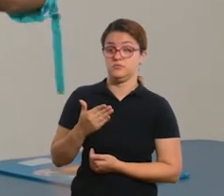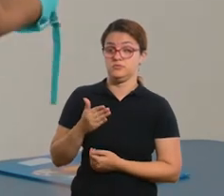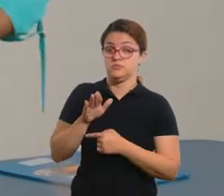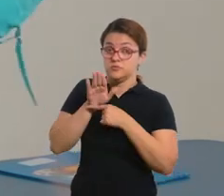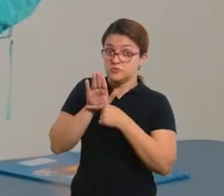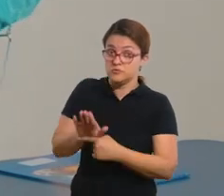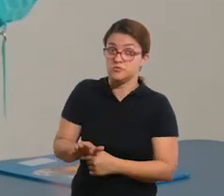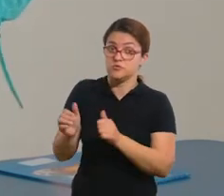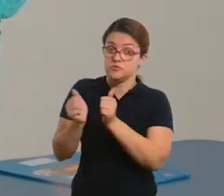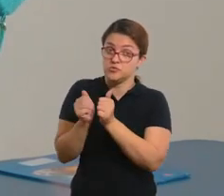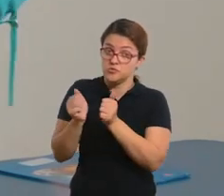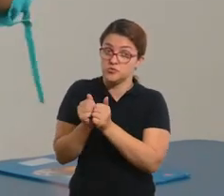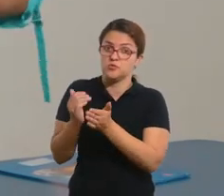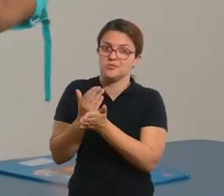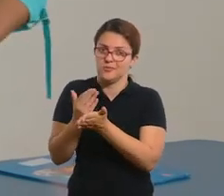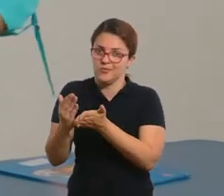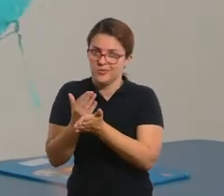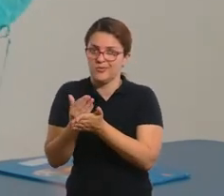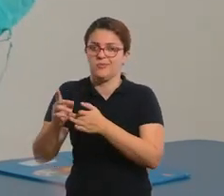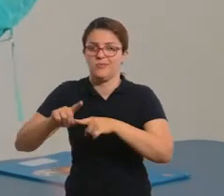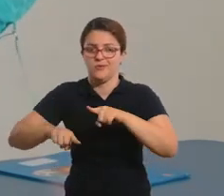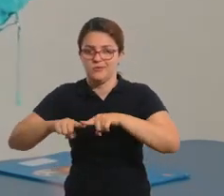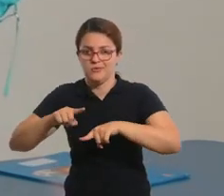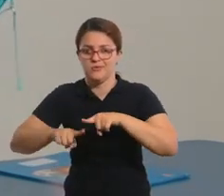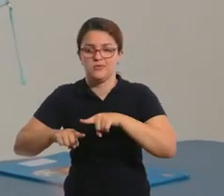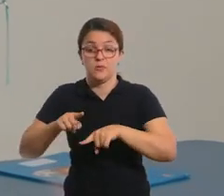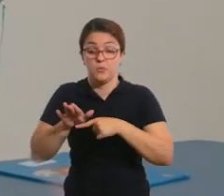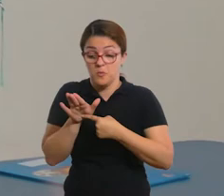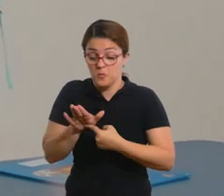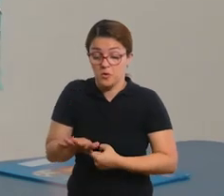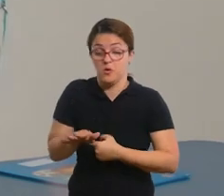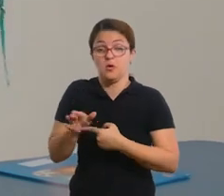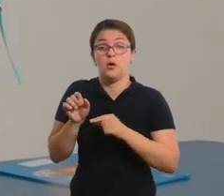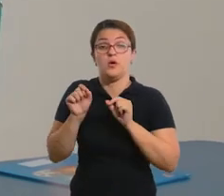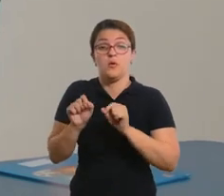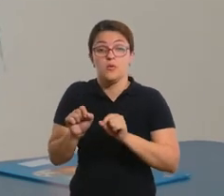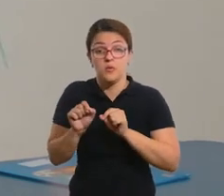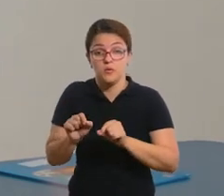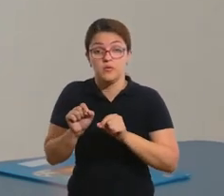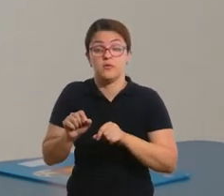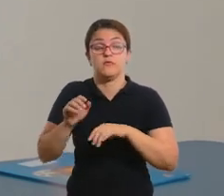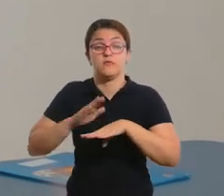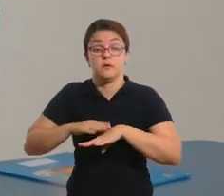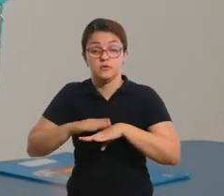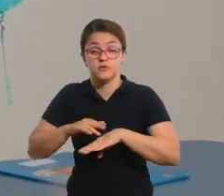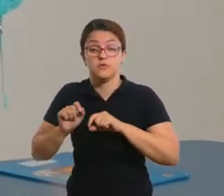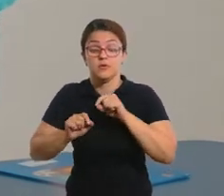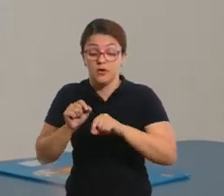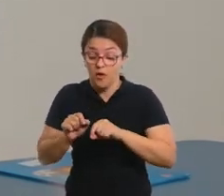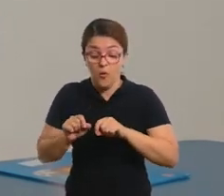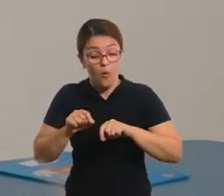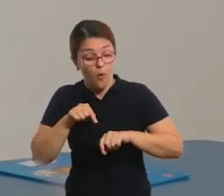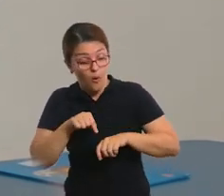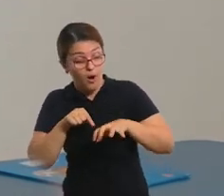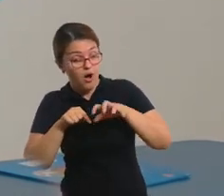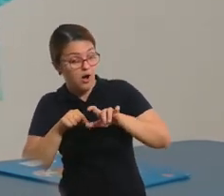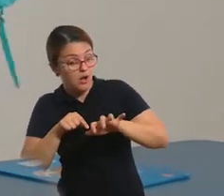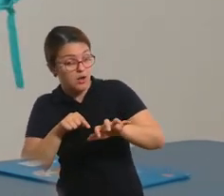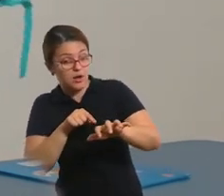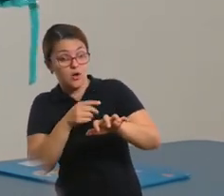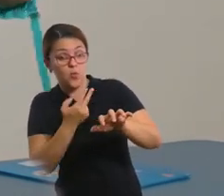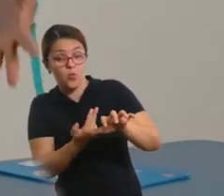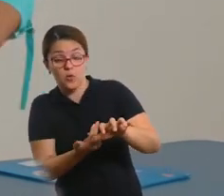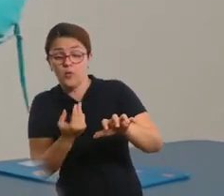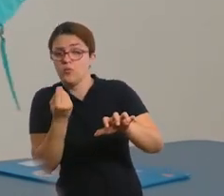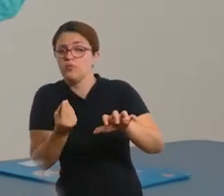peçam ajuda para a criança, para que ela separe o material, mostre para ela o que vocês vão fazer. Olha, nós vamos fazer uma aranha desse